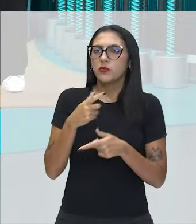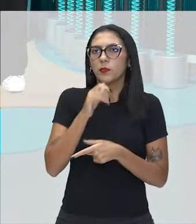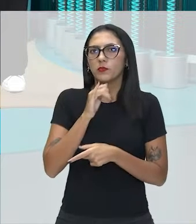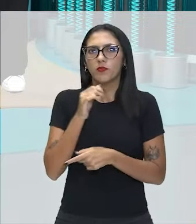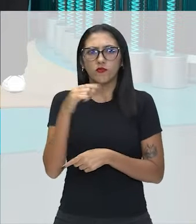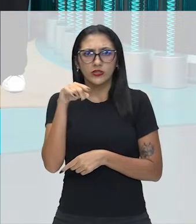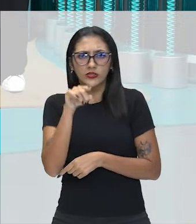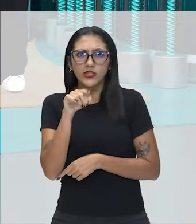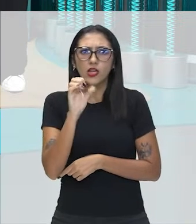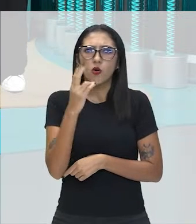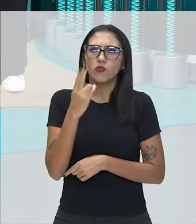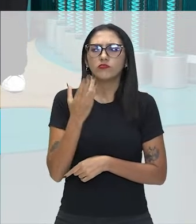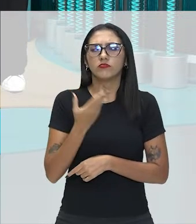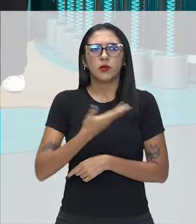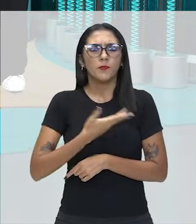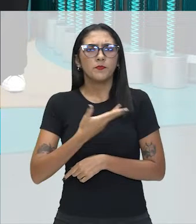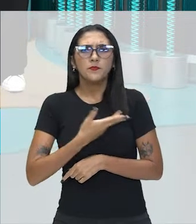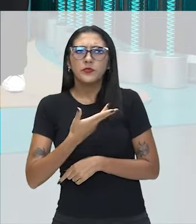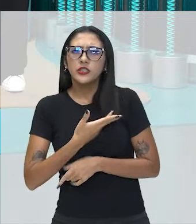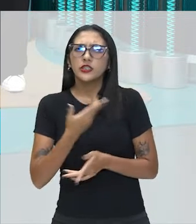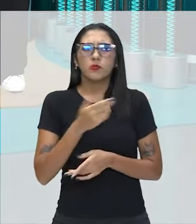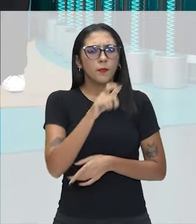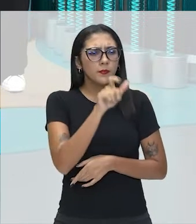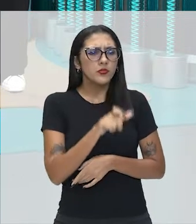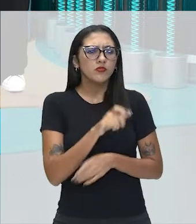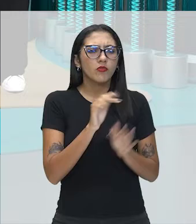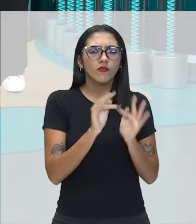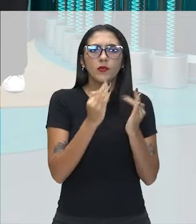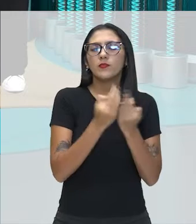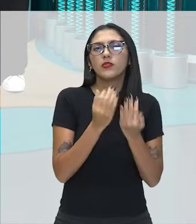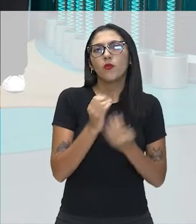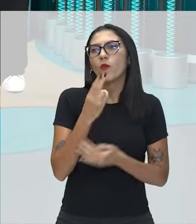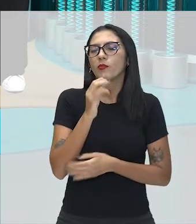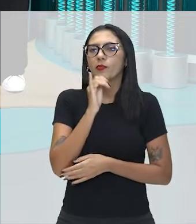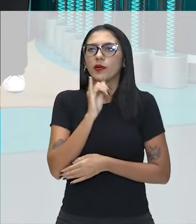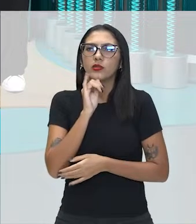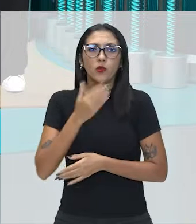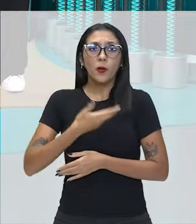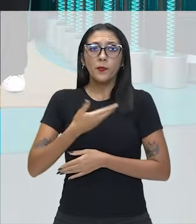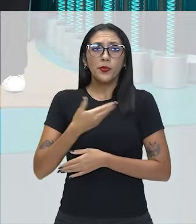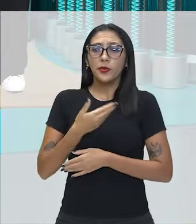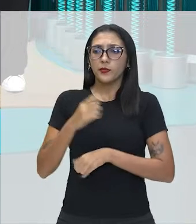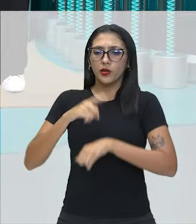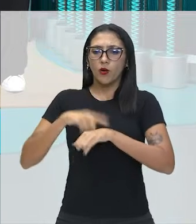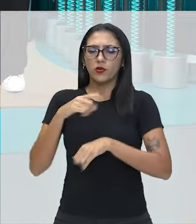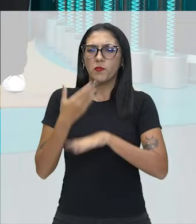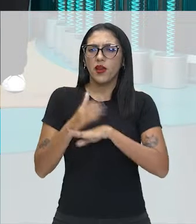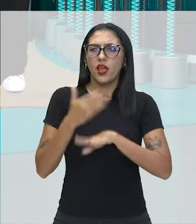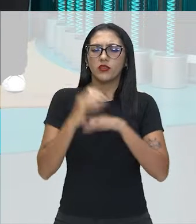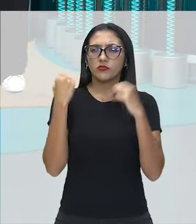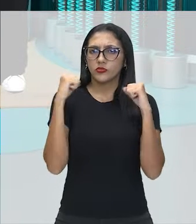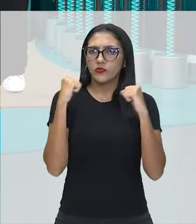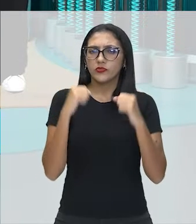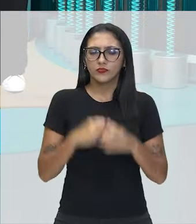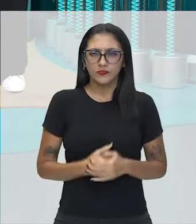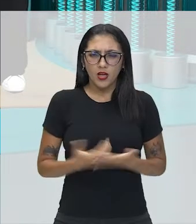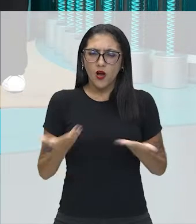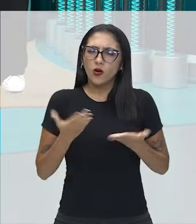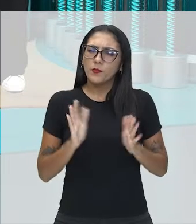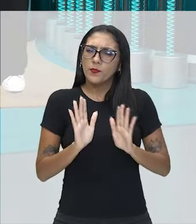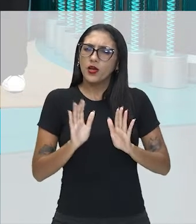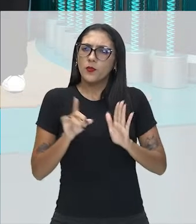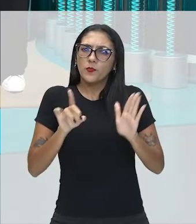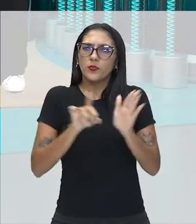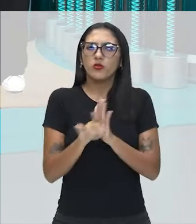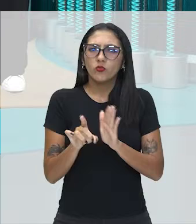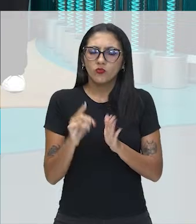com algum parente, com algum amigo, numa aula de educação física, por exemplo. E aí eu pergunto para vocês sabem o que